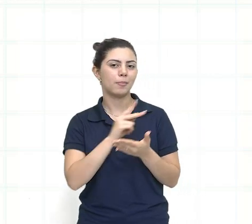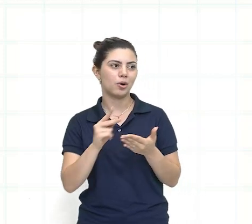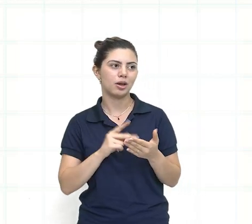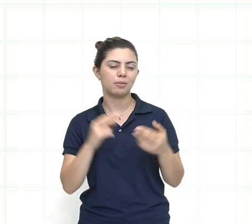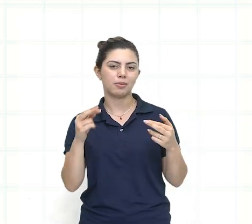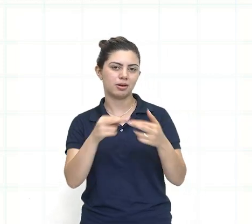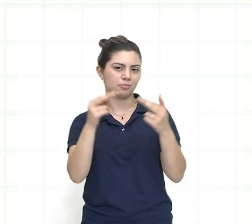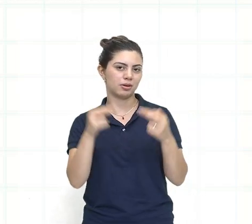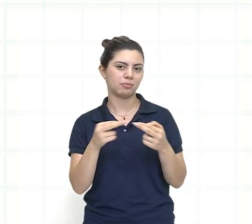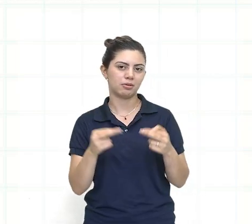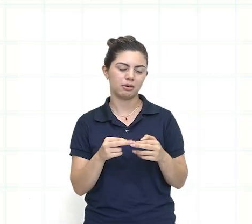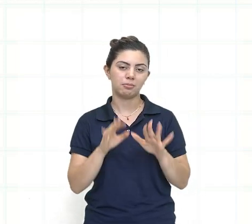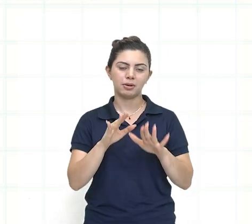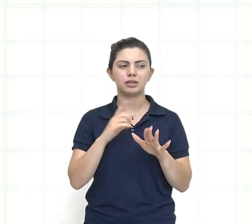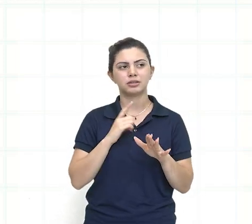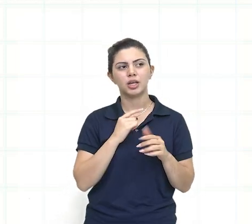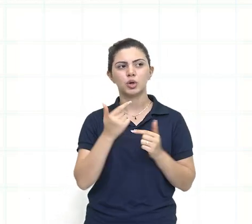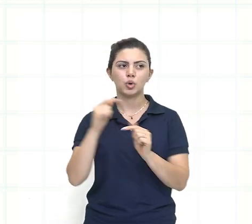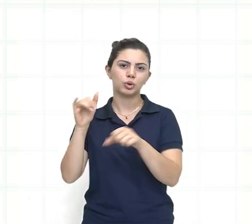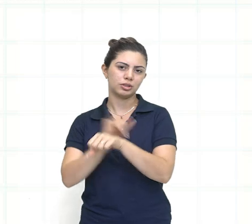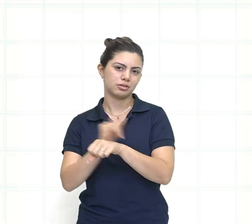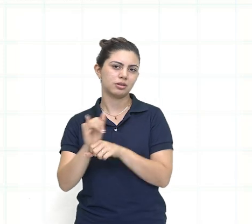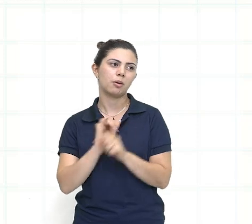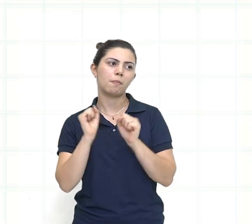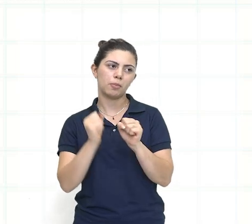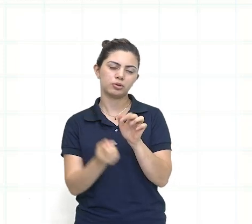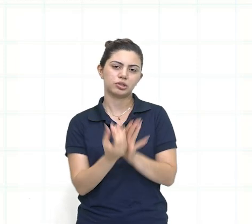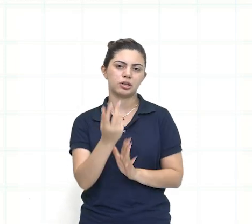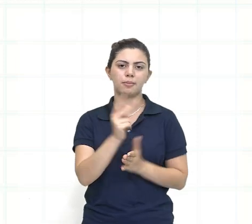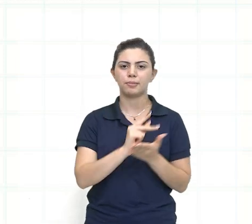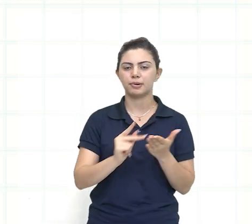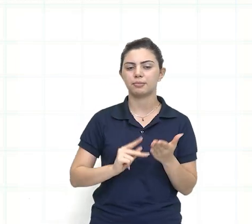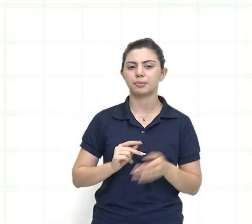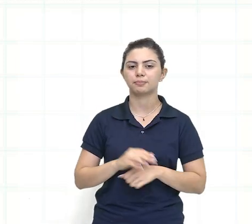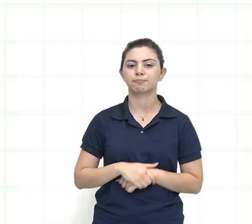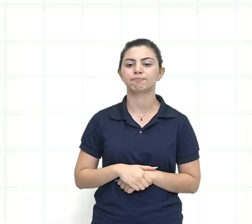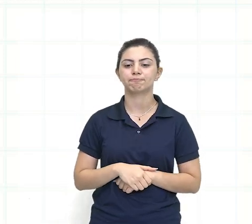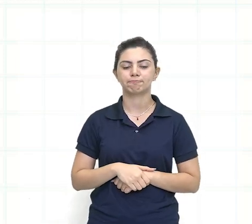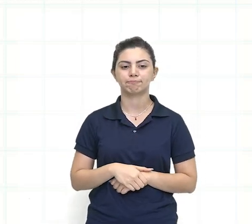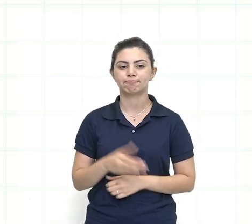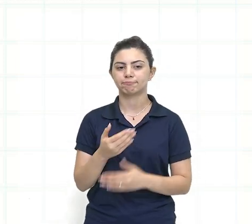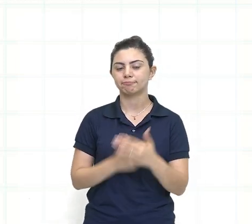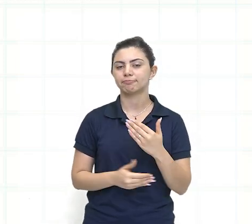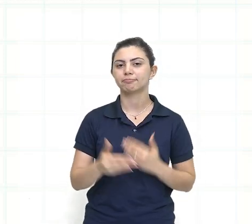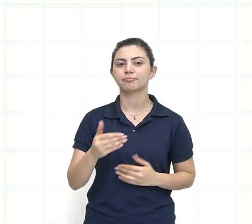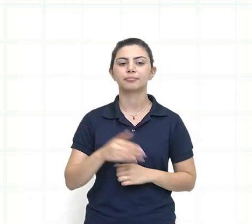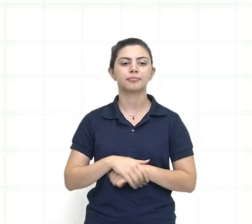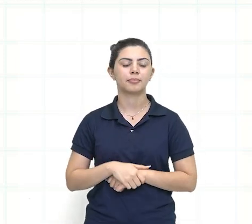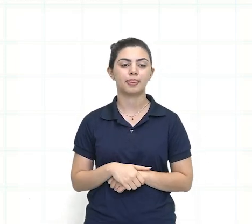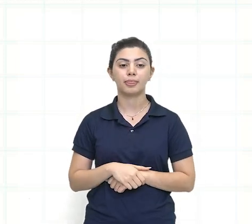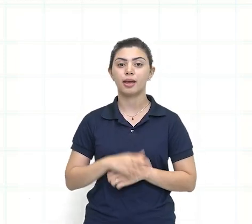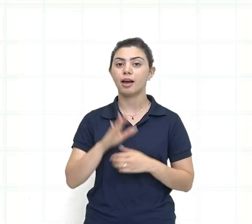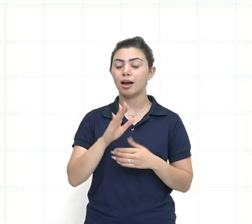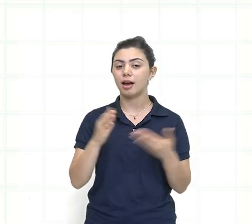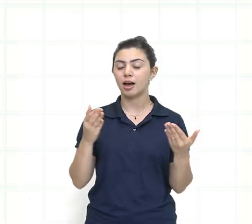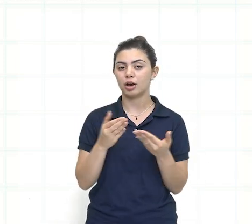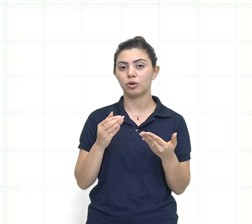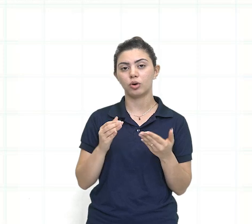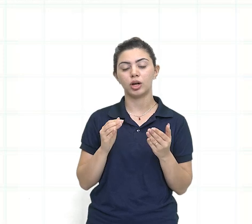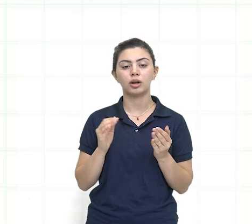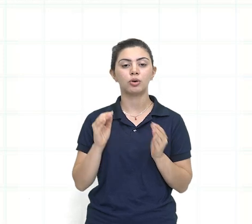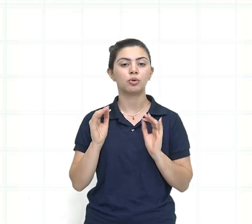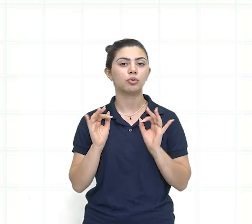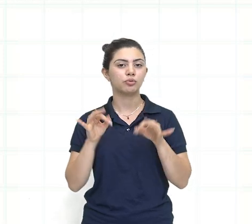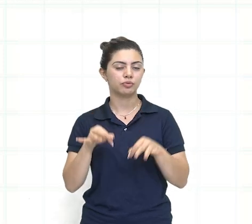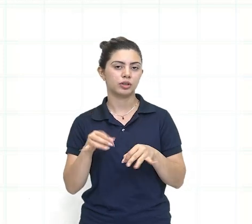várias outras formas de a gente constituir poemas. Seguindo, nós vamos ter o final do poema,